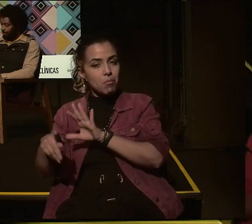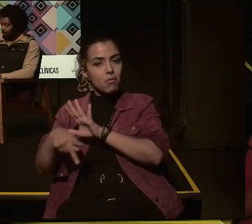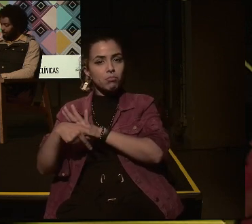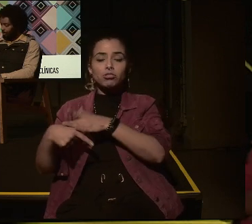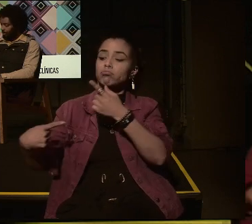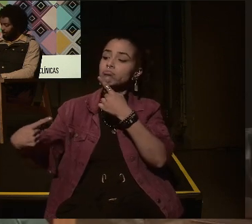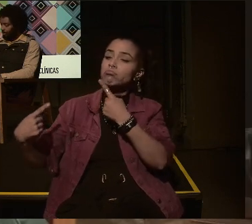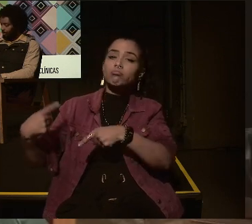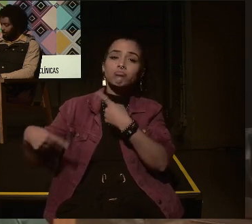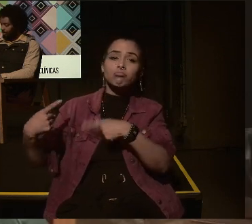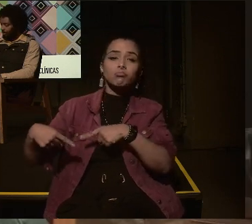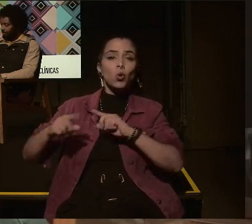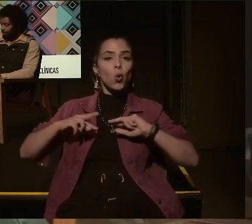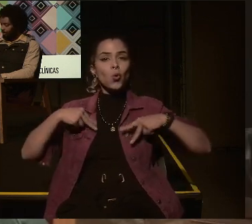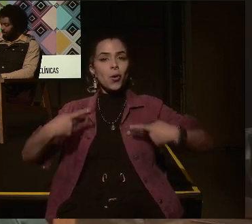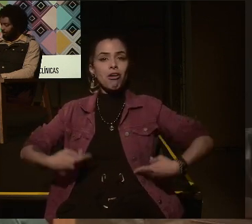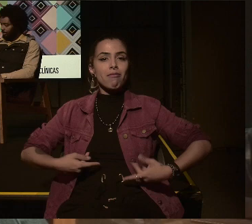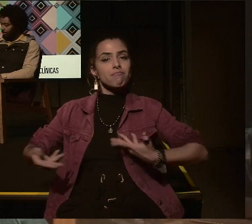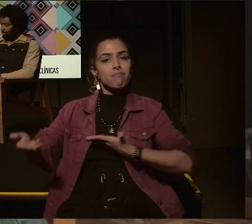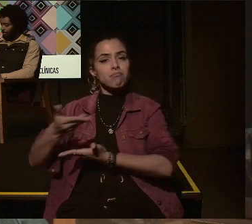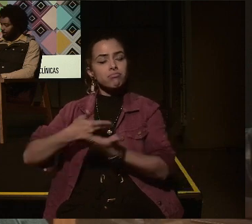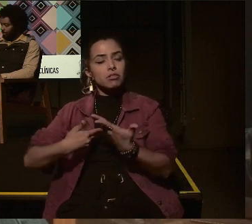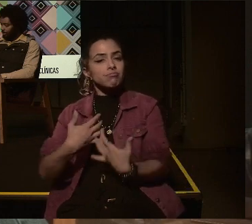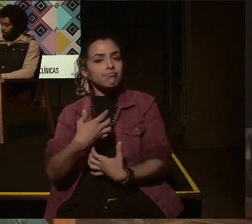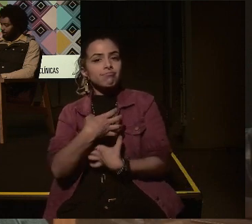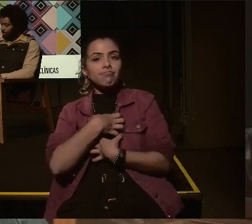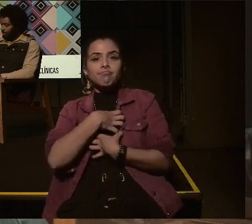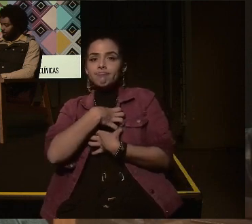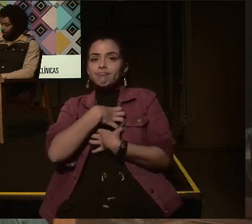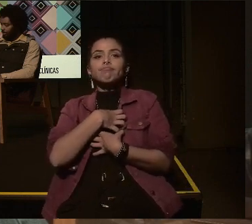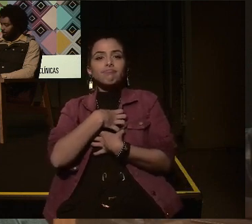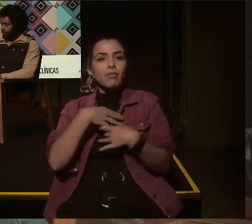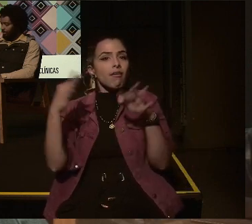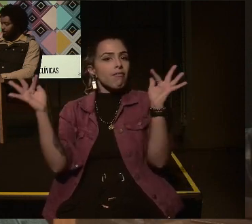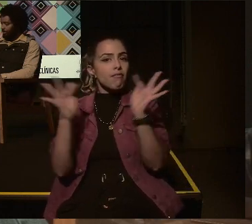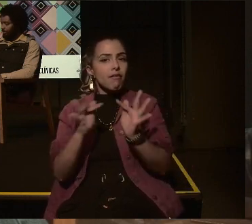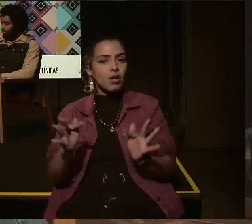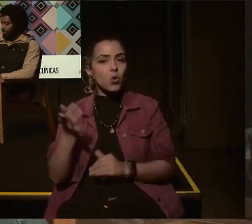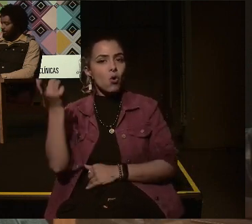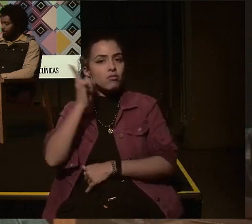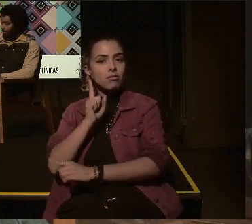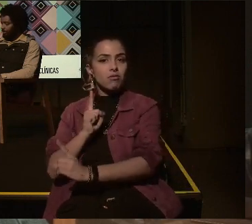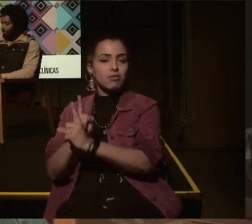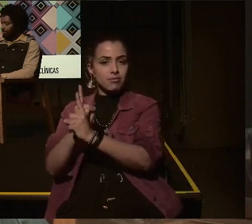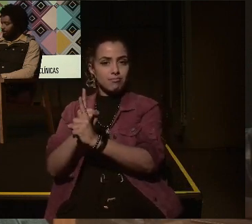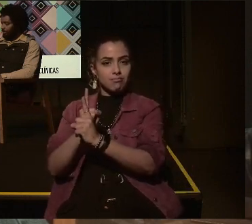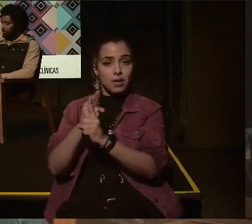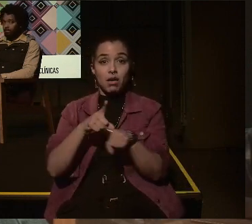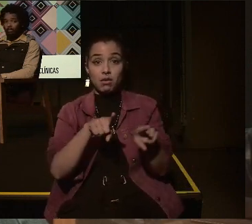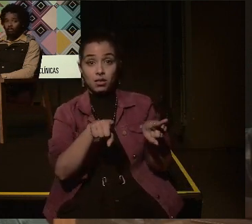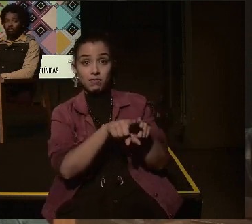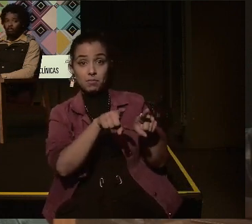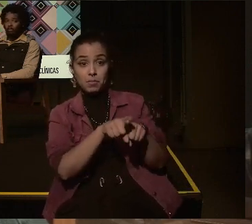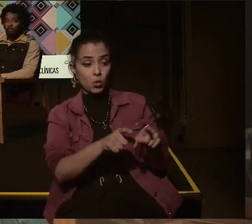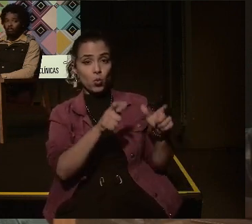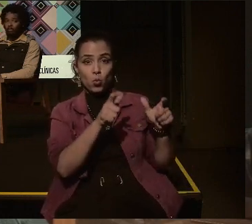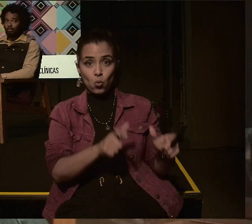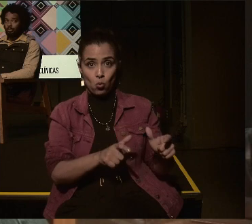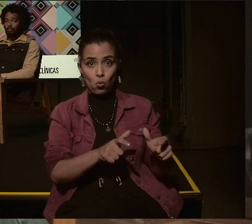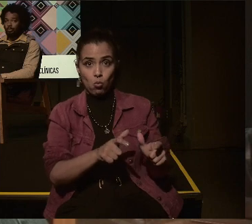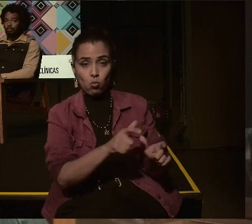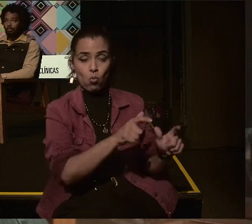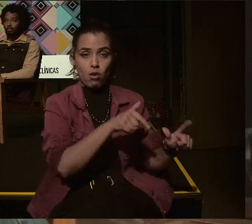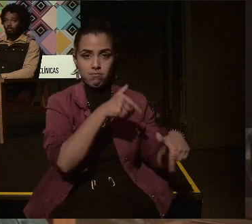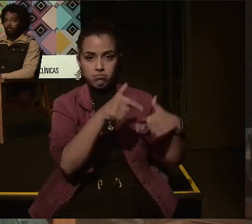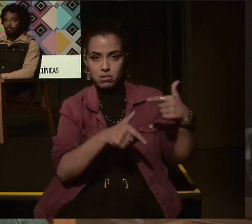Humanização. Quando eu tive a felicidade de encontrar um campo de trabalho como o SUS, uma das primeiras